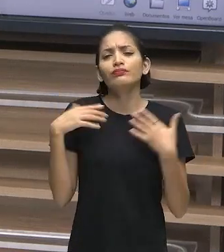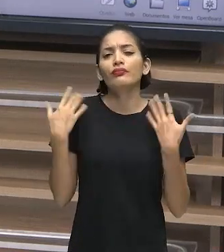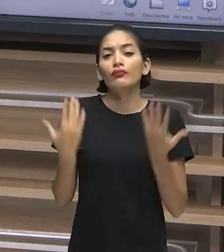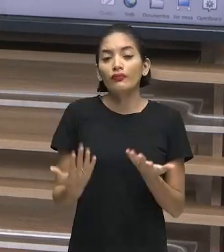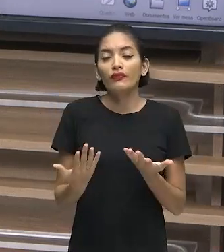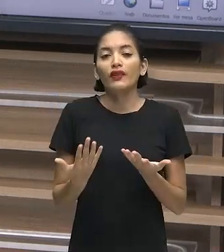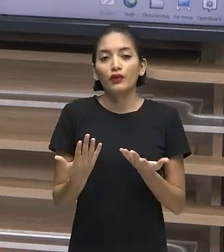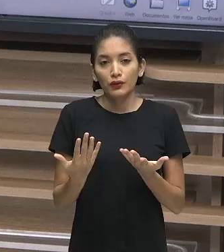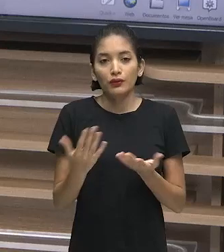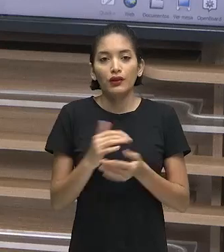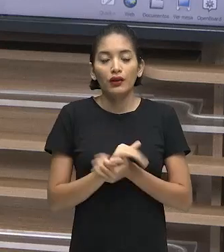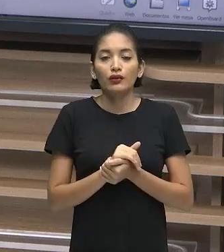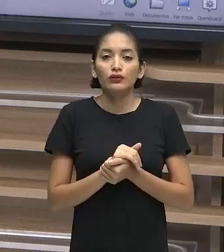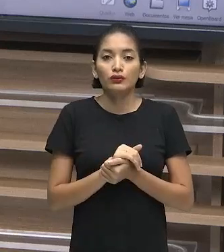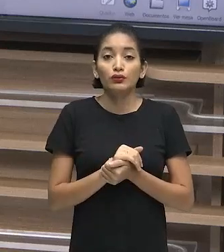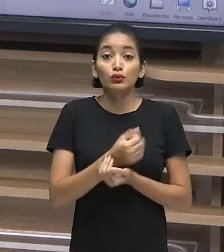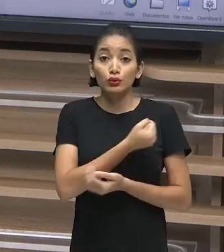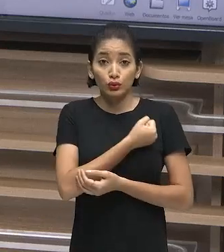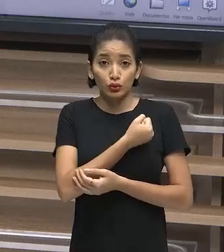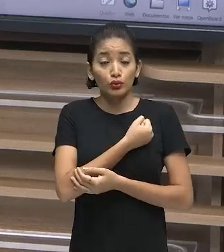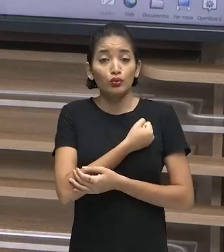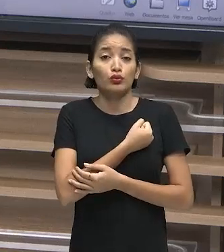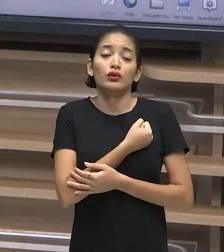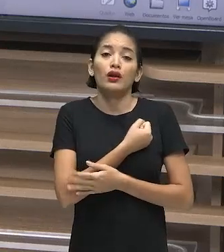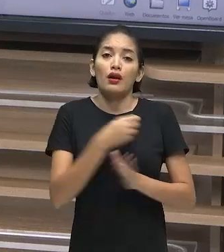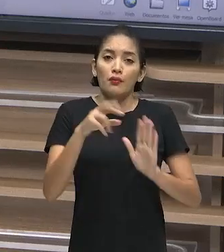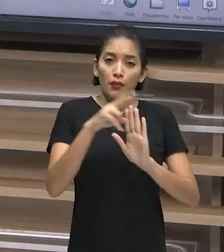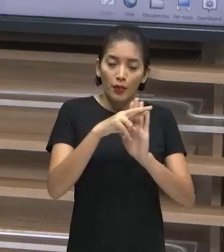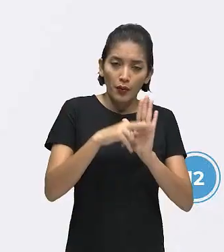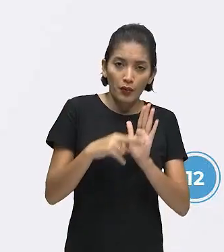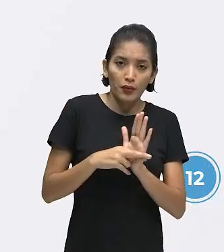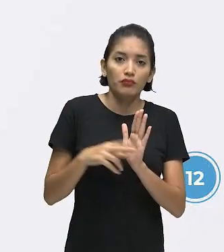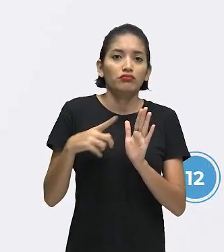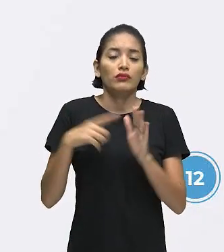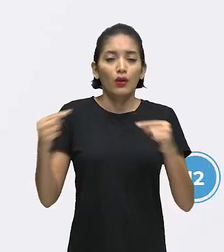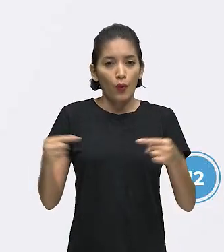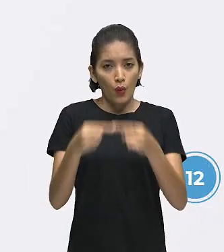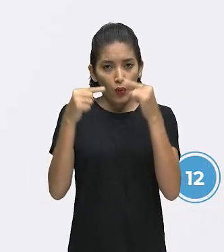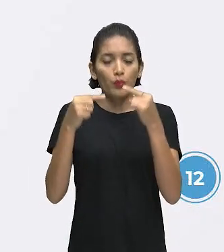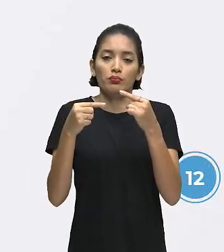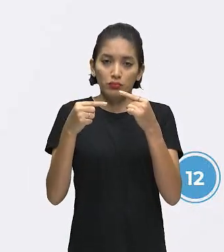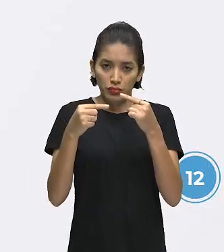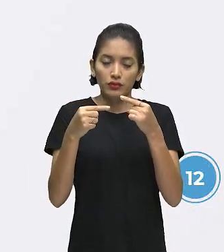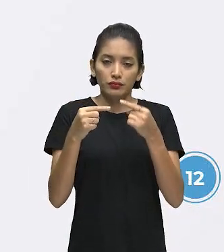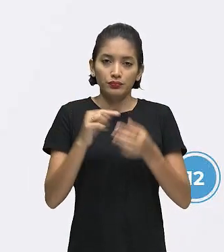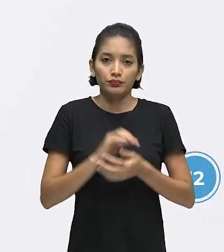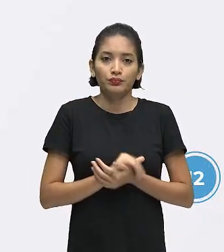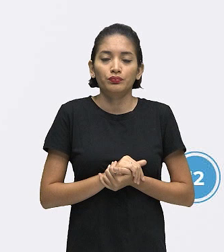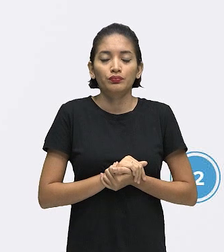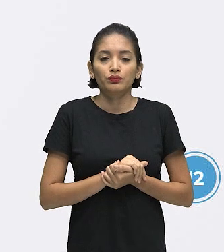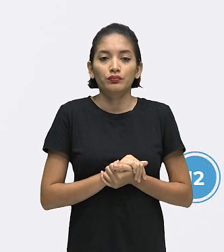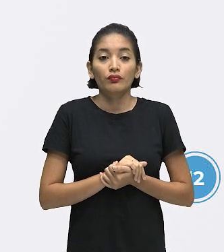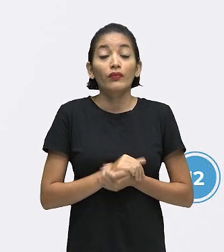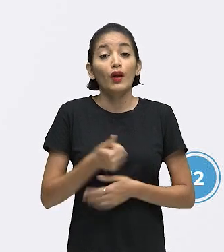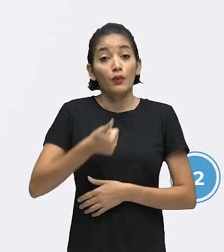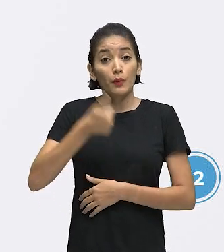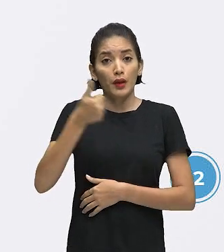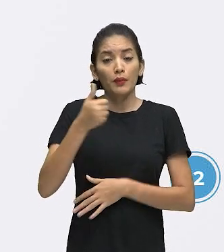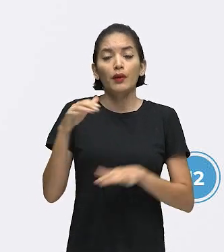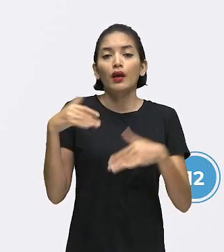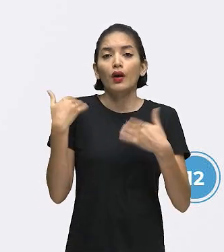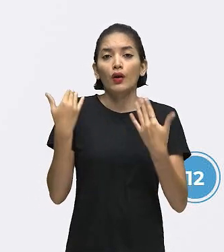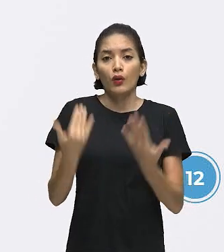aí quais esses valores seguem os critérios de divisibilidade. Na primeira questão, a gente tem que ver quais